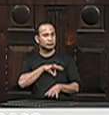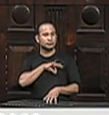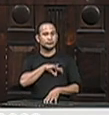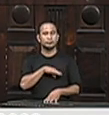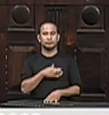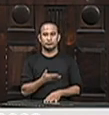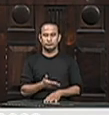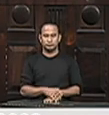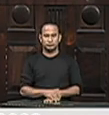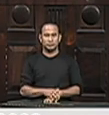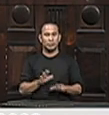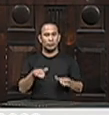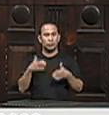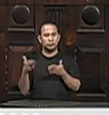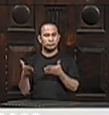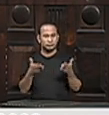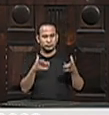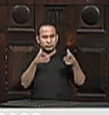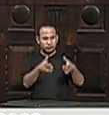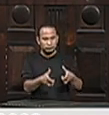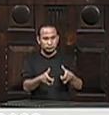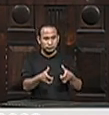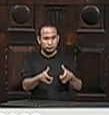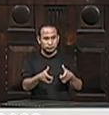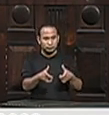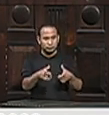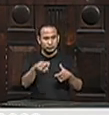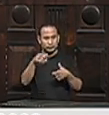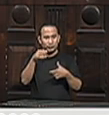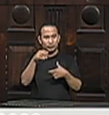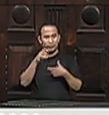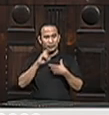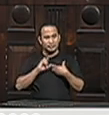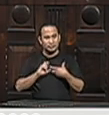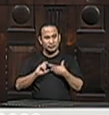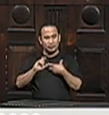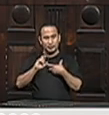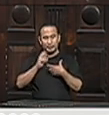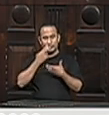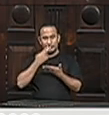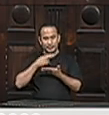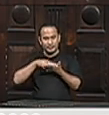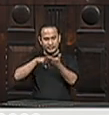Rendas. Eu presido, senhor presidente, a Comissão do Trabalho.